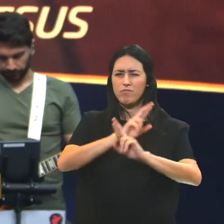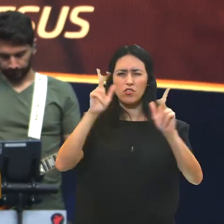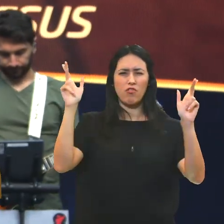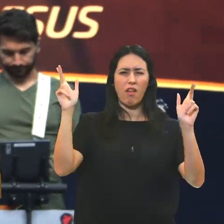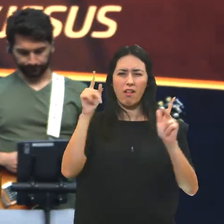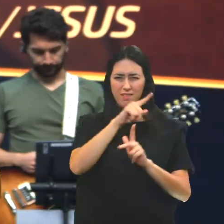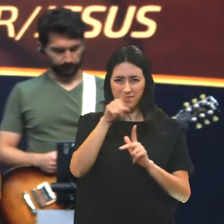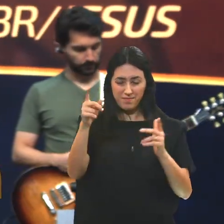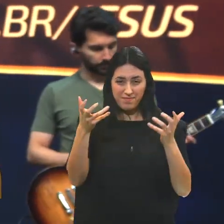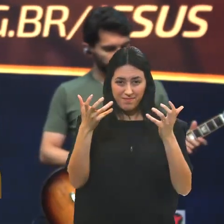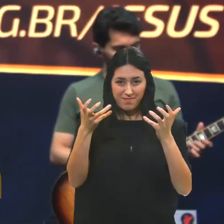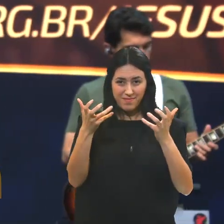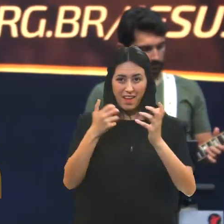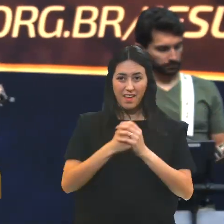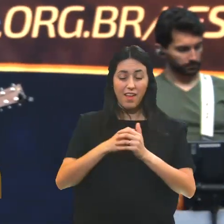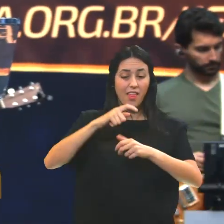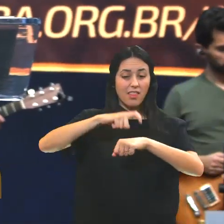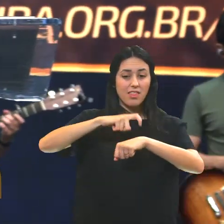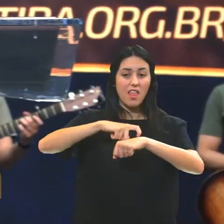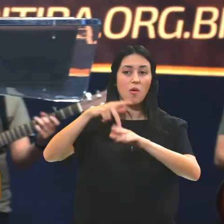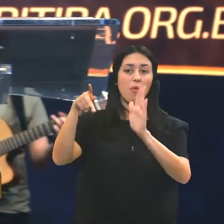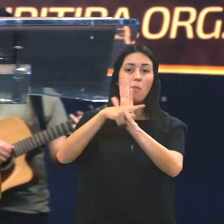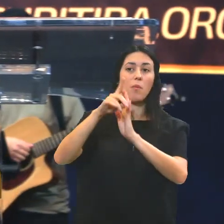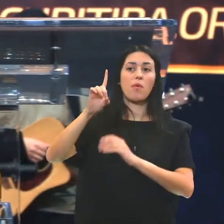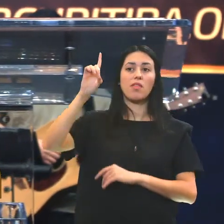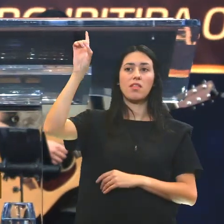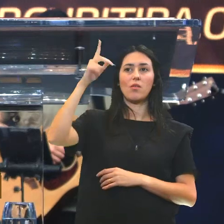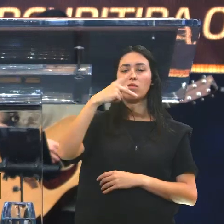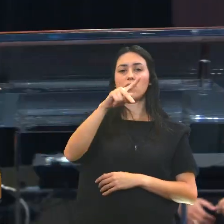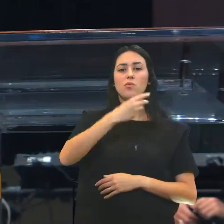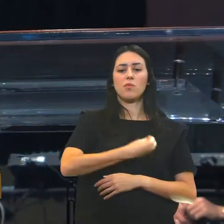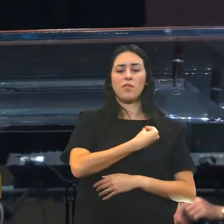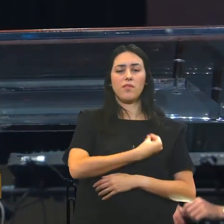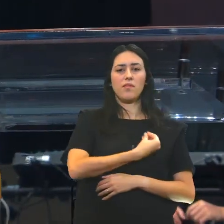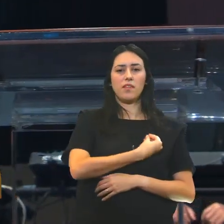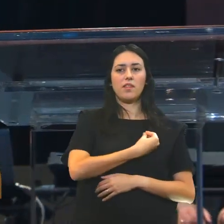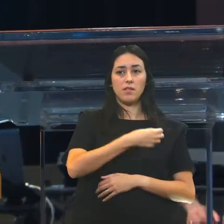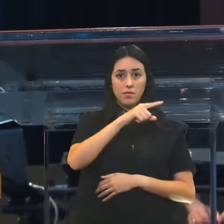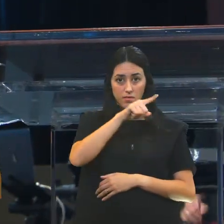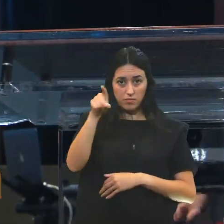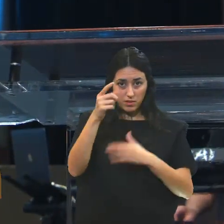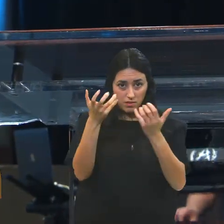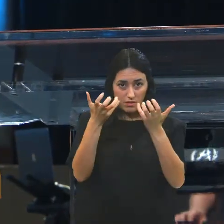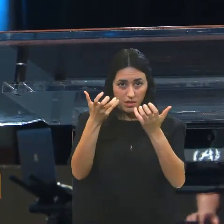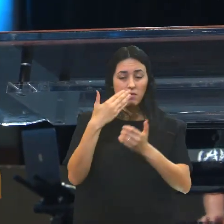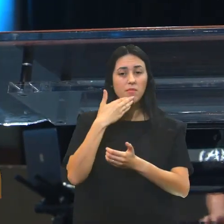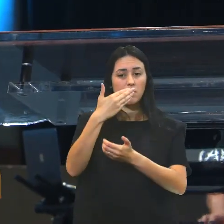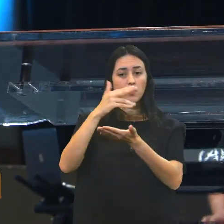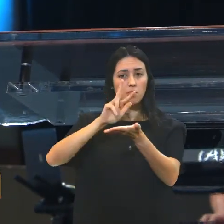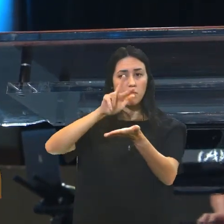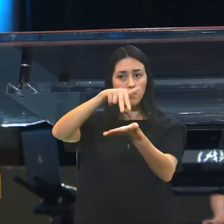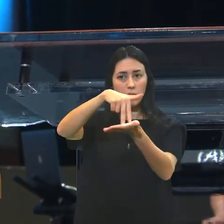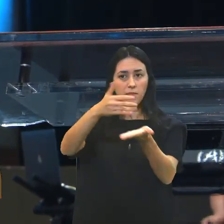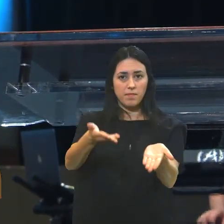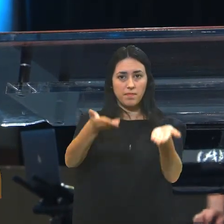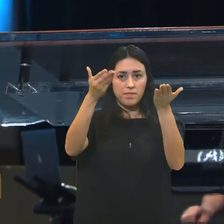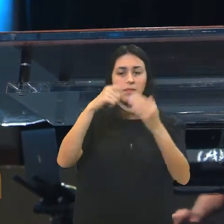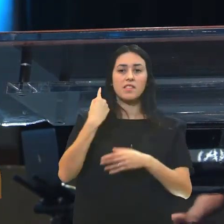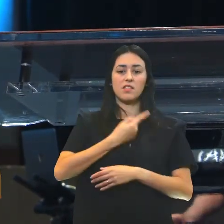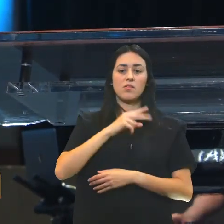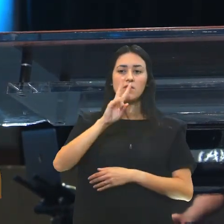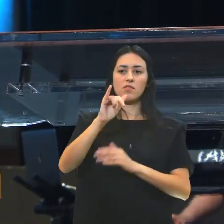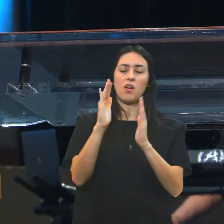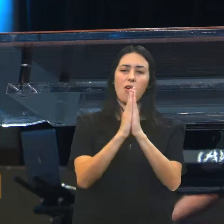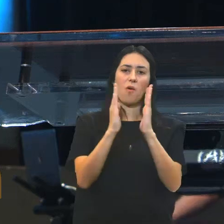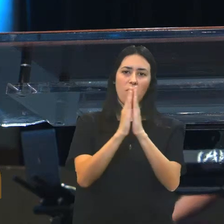surpreendente, um tempo de Deus na vida de vocês? Se é assim, eu queria te convidar a ficar de pé no seu lugar, porque a gente vai orar junto.